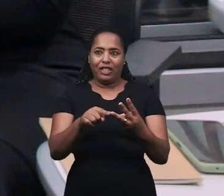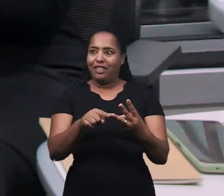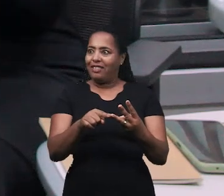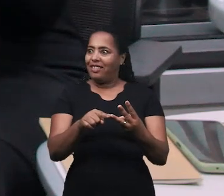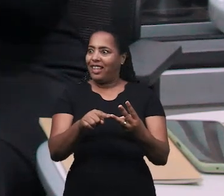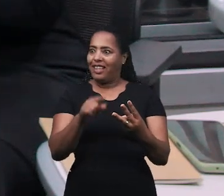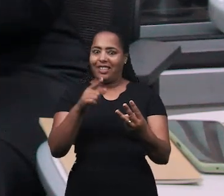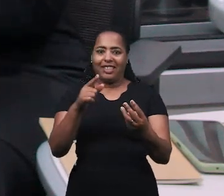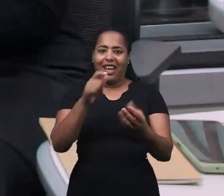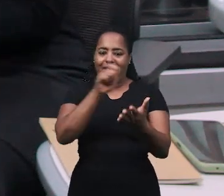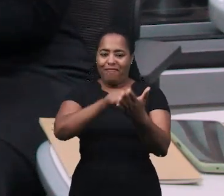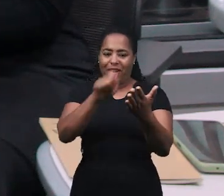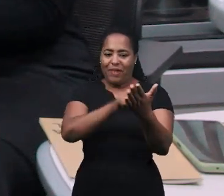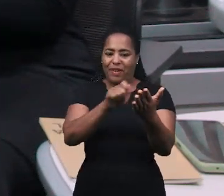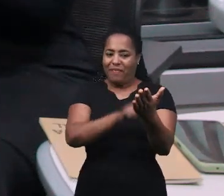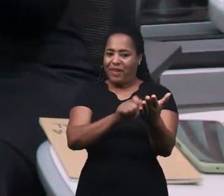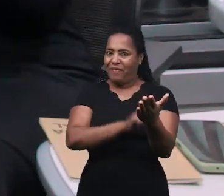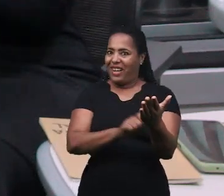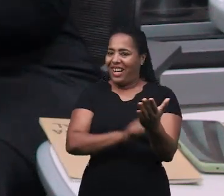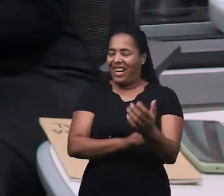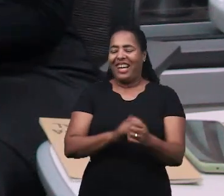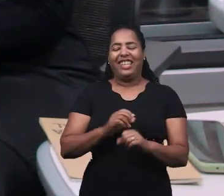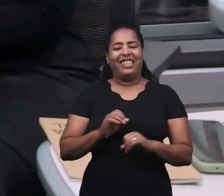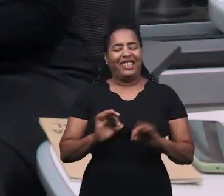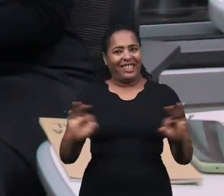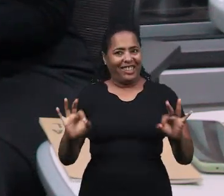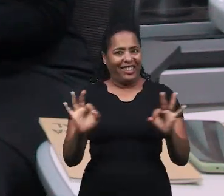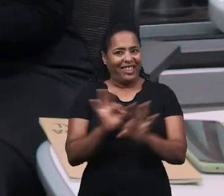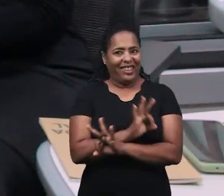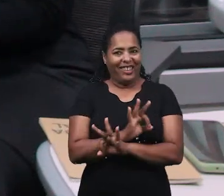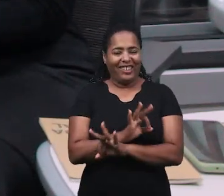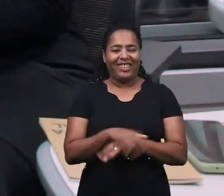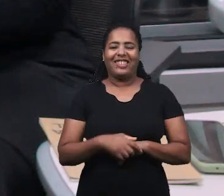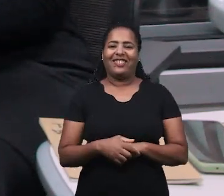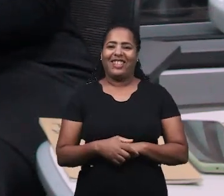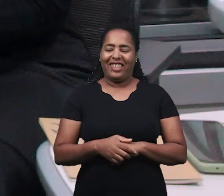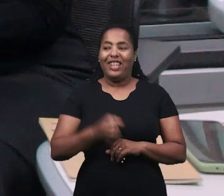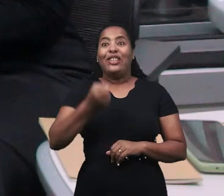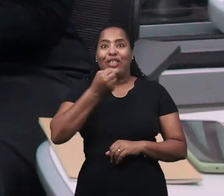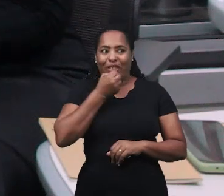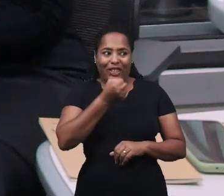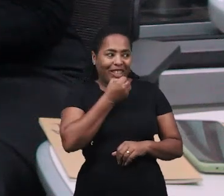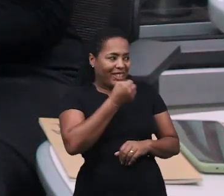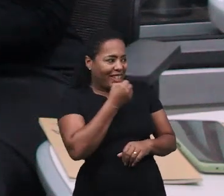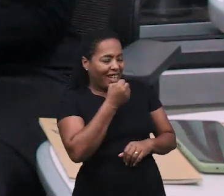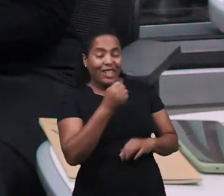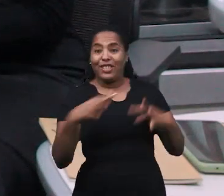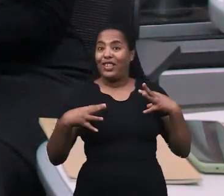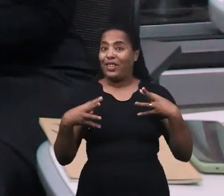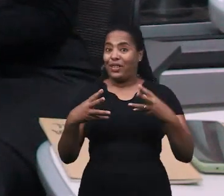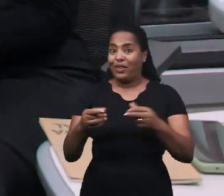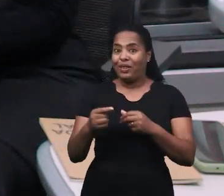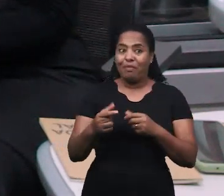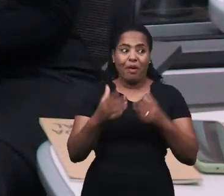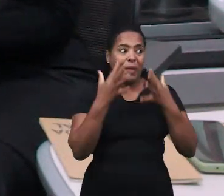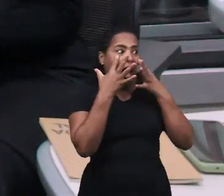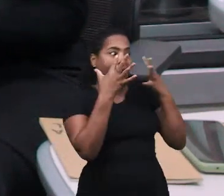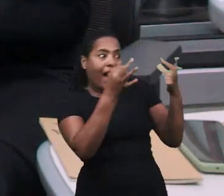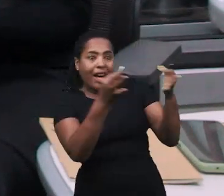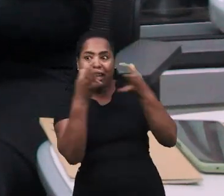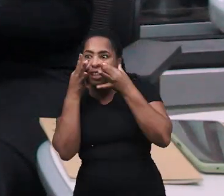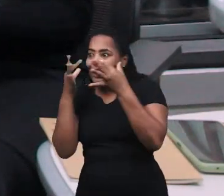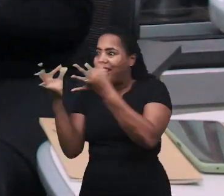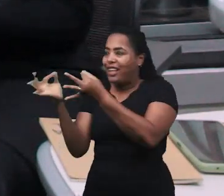fontes. Ótimo, já estão anotadas, já vão ser chamadas. Você que gosta da área de comunicação, jornalismo, assim, o jornalista ele fica o tempo inteiro atento ao